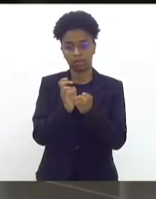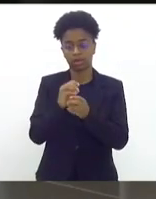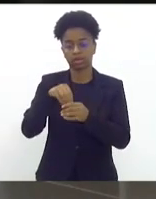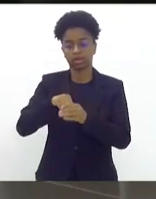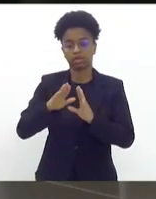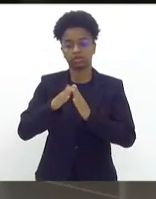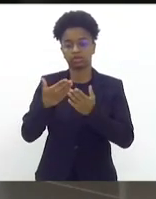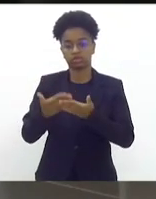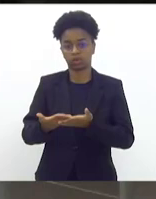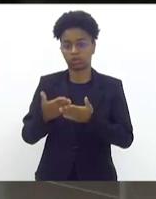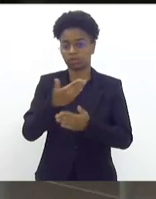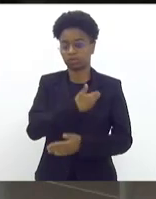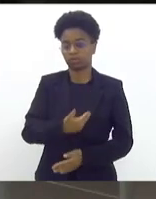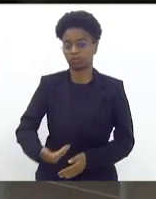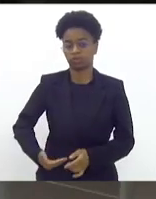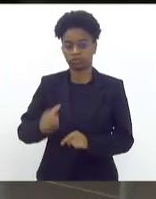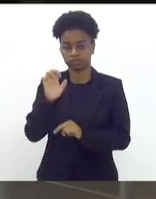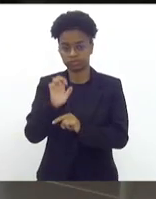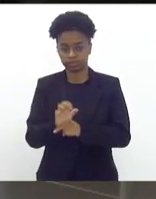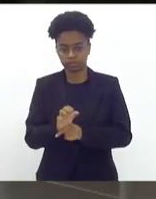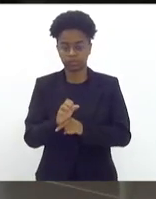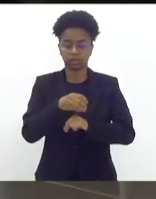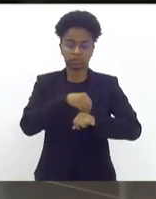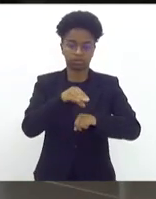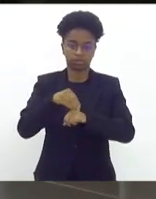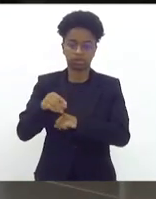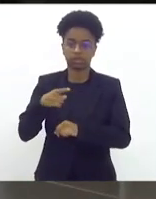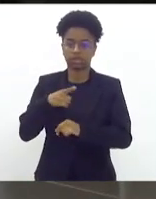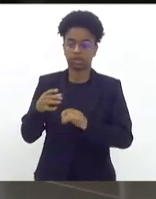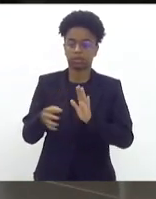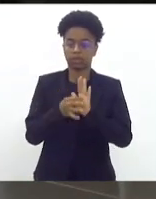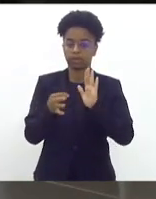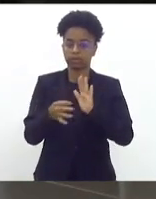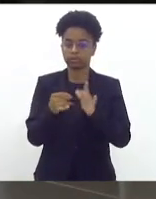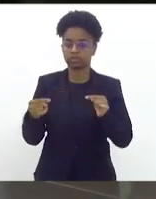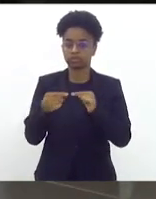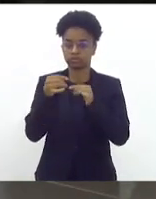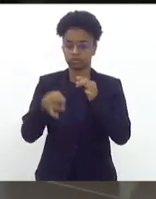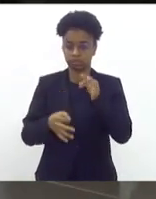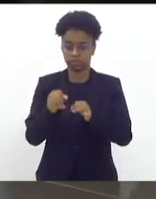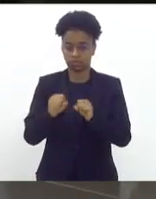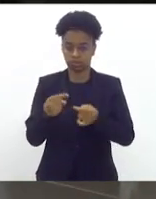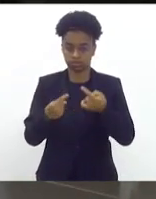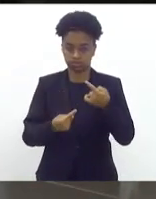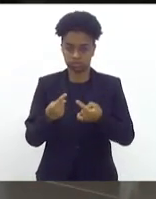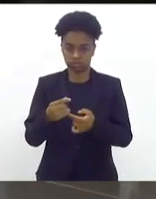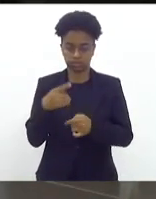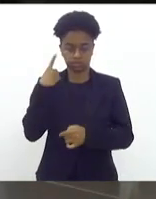escolares da rede pública estadual na forma em que menciona o parecer pela juridicidade. Para discutir.